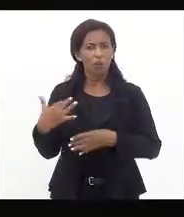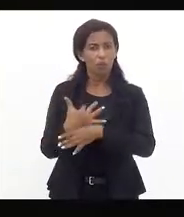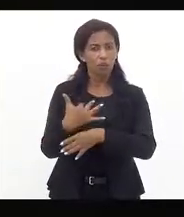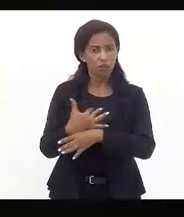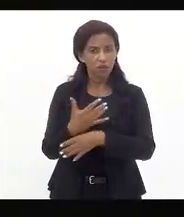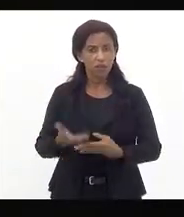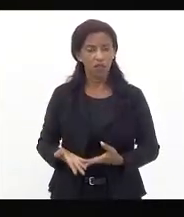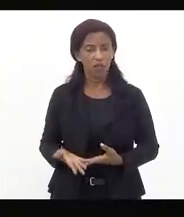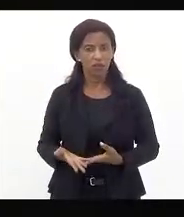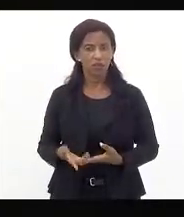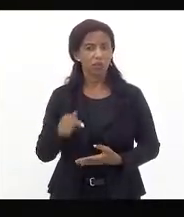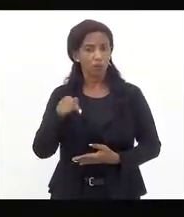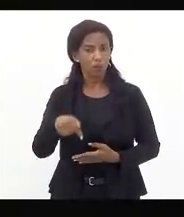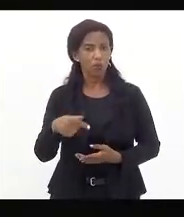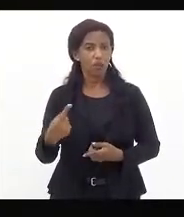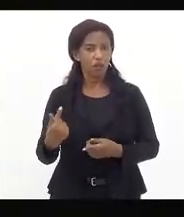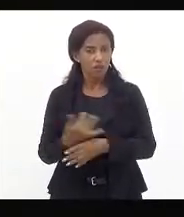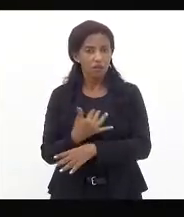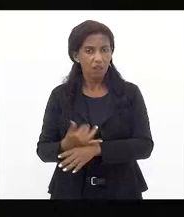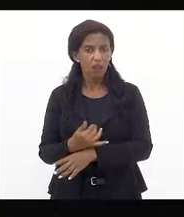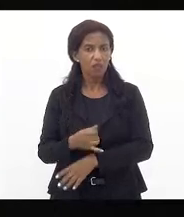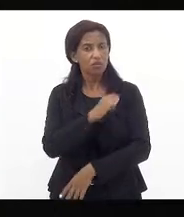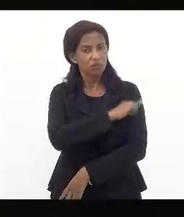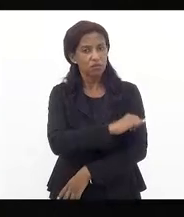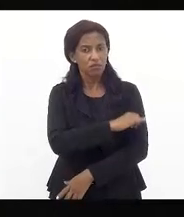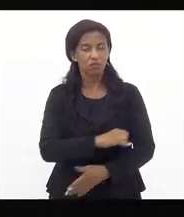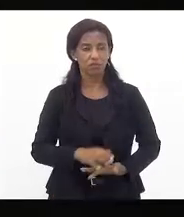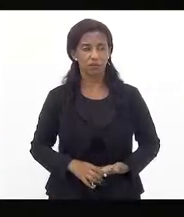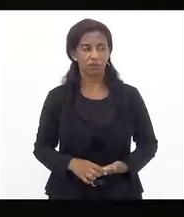Estado do Rio de Janeiro, aqui é a cidade do Rio de Janeiro.